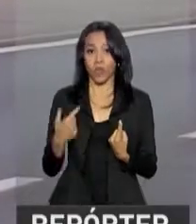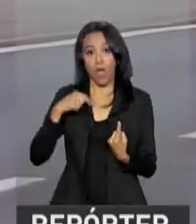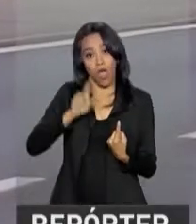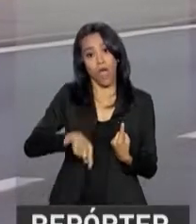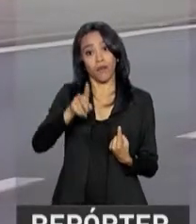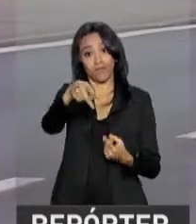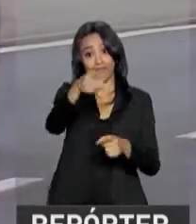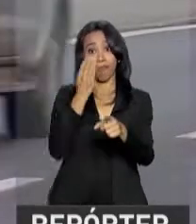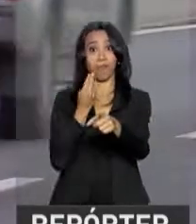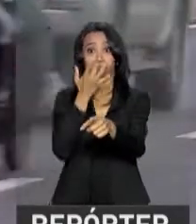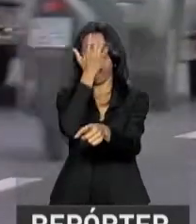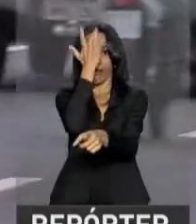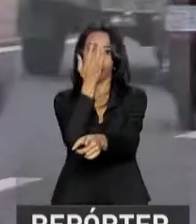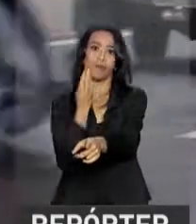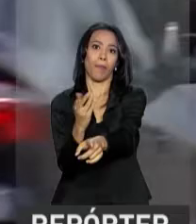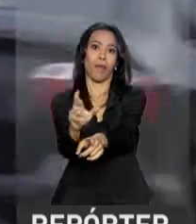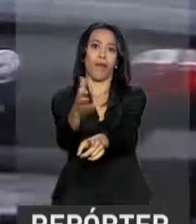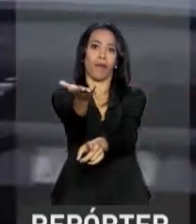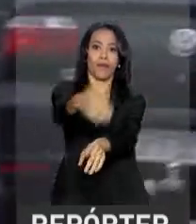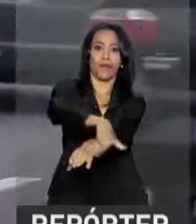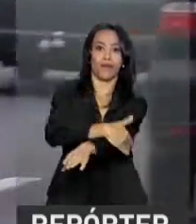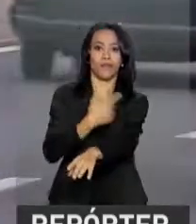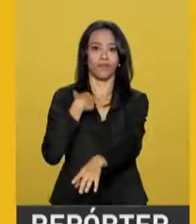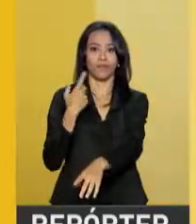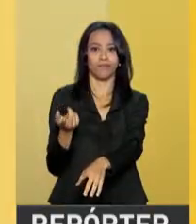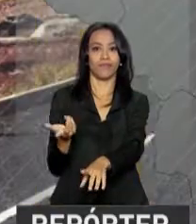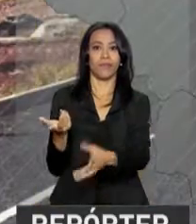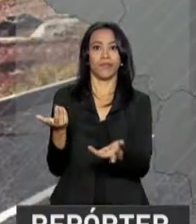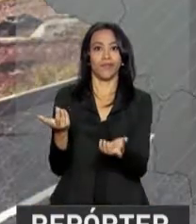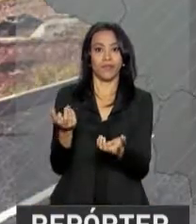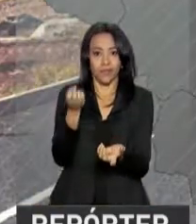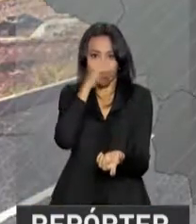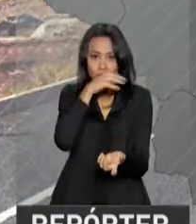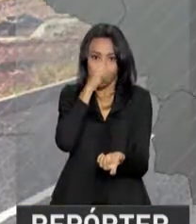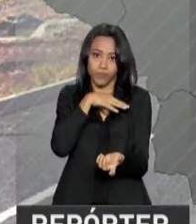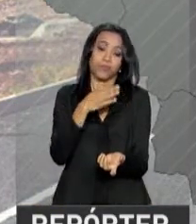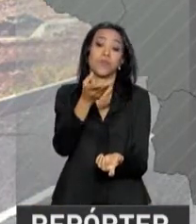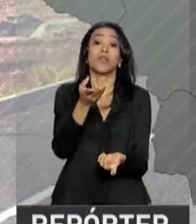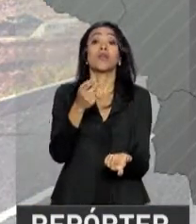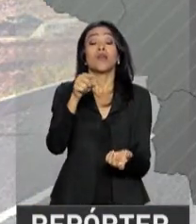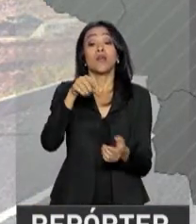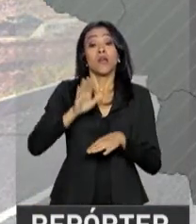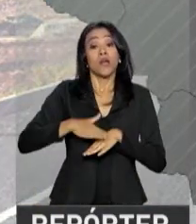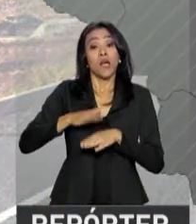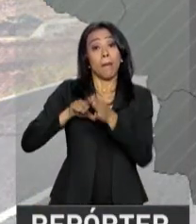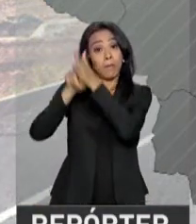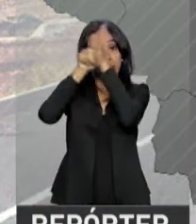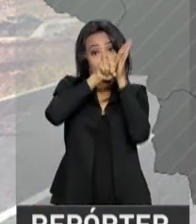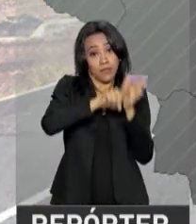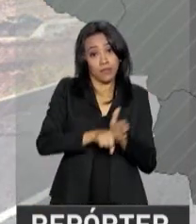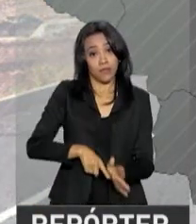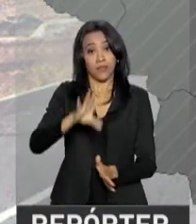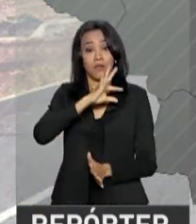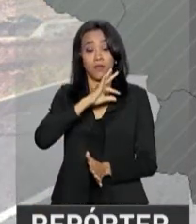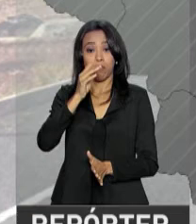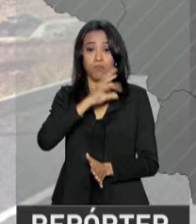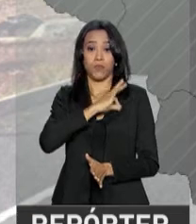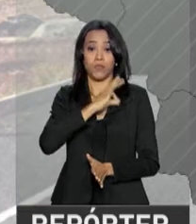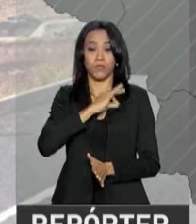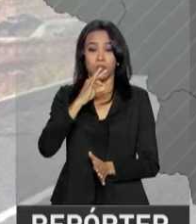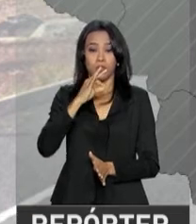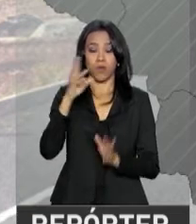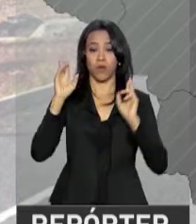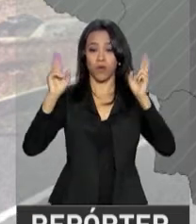viram presas fáceis de exploradores sexuais de acordo com levantamento da polícia rodoviária federal o mapear